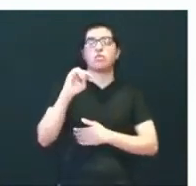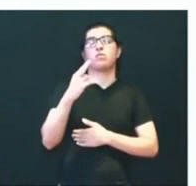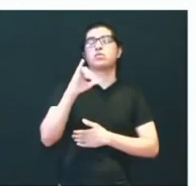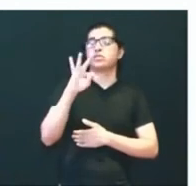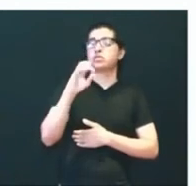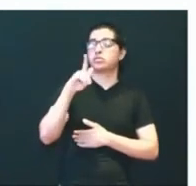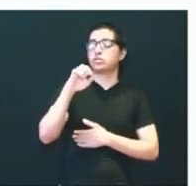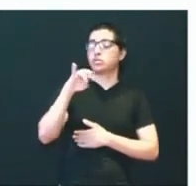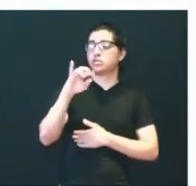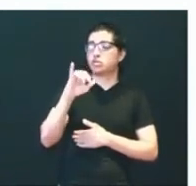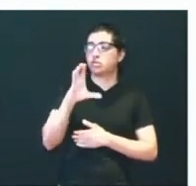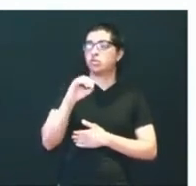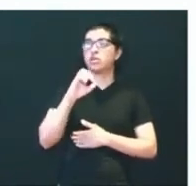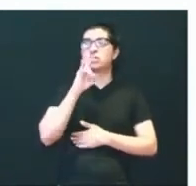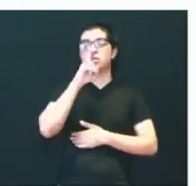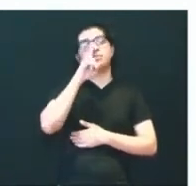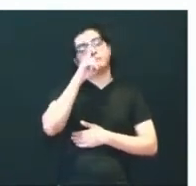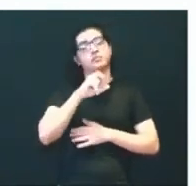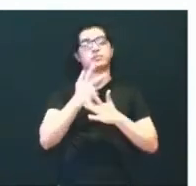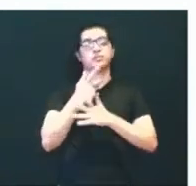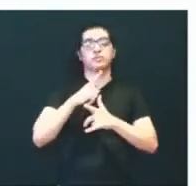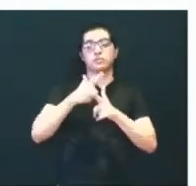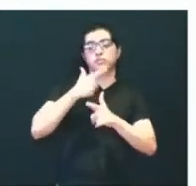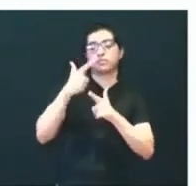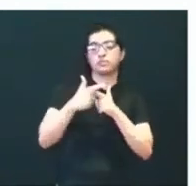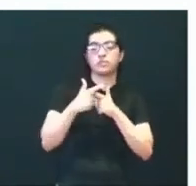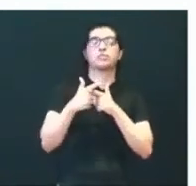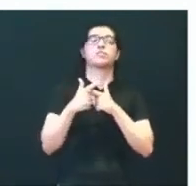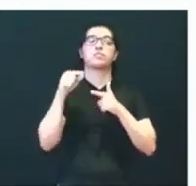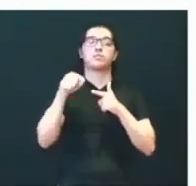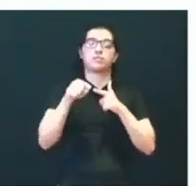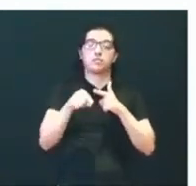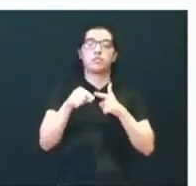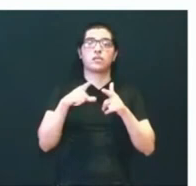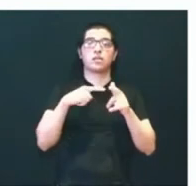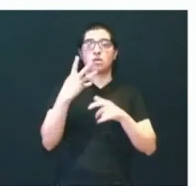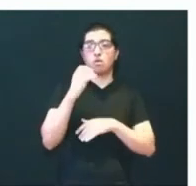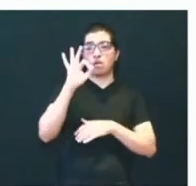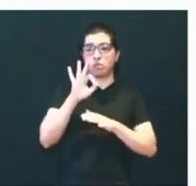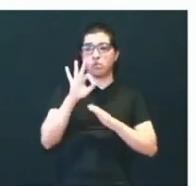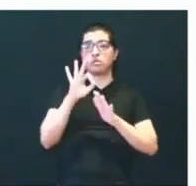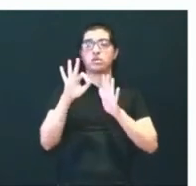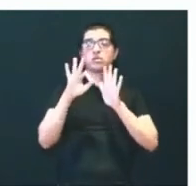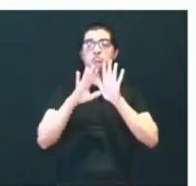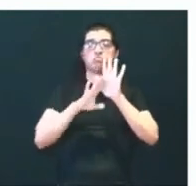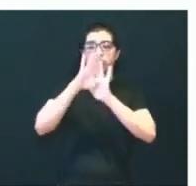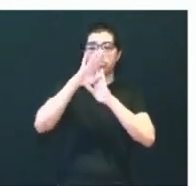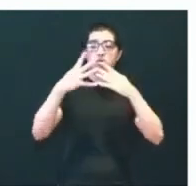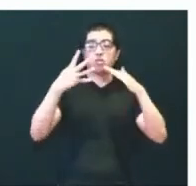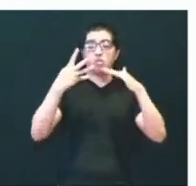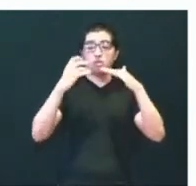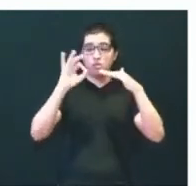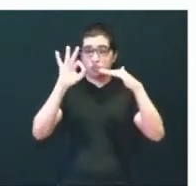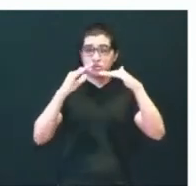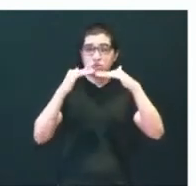citogenéticos. Se esse risco de recidiva é considerado acima de 40%, ou seja, esse